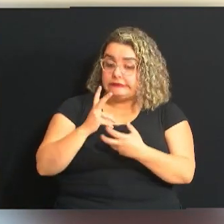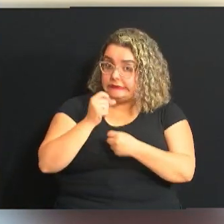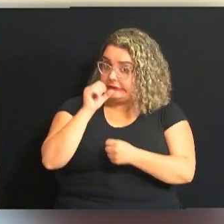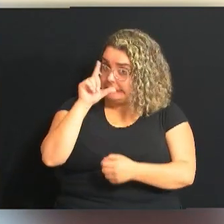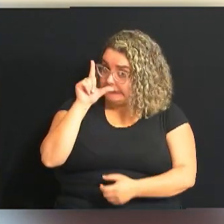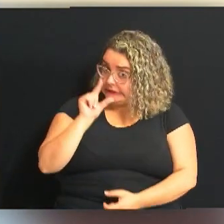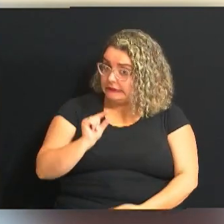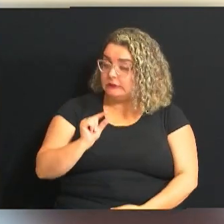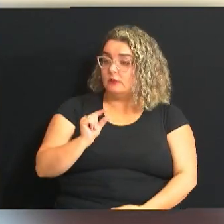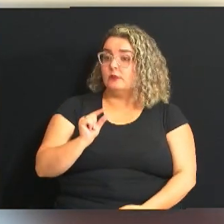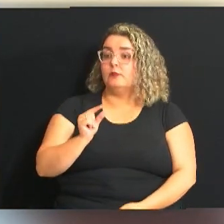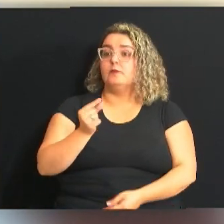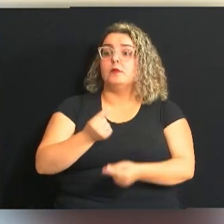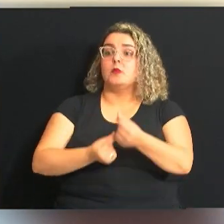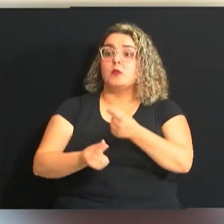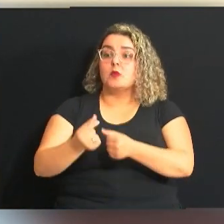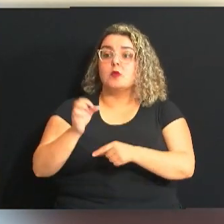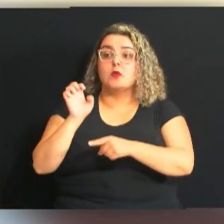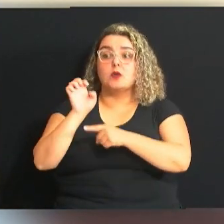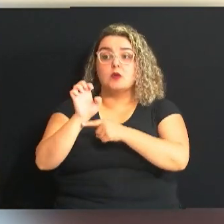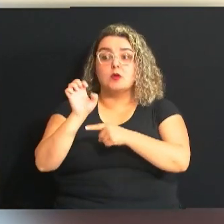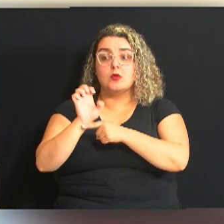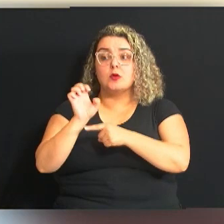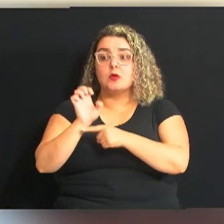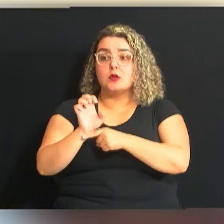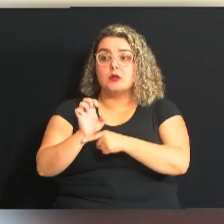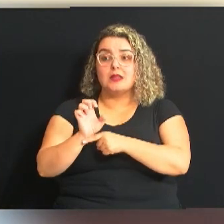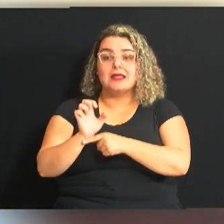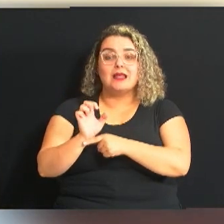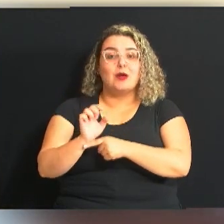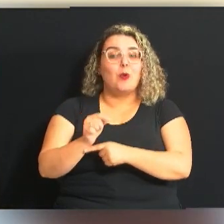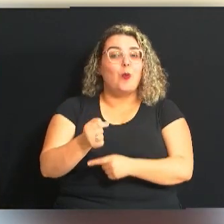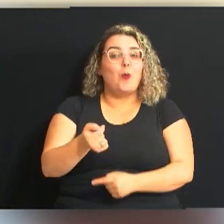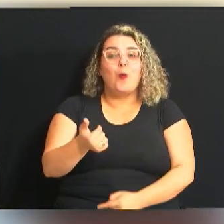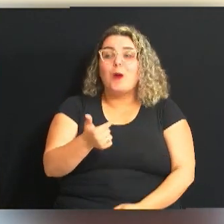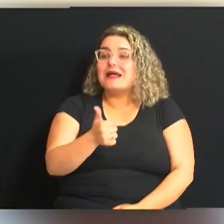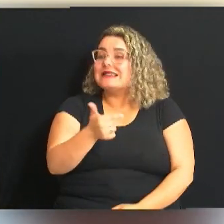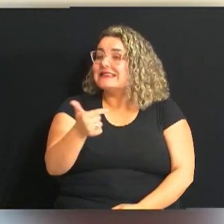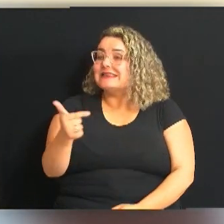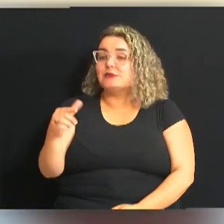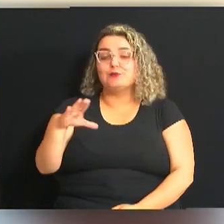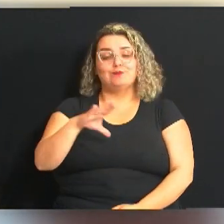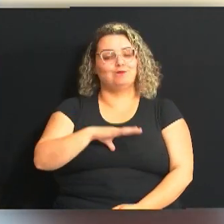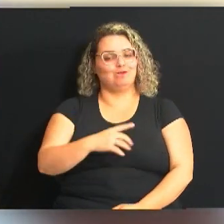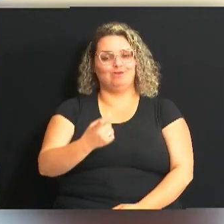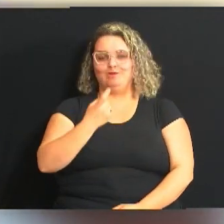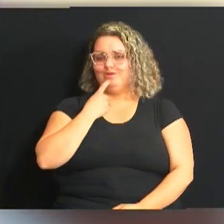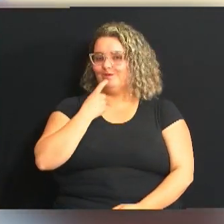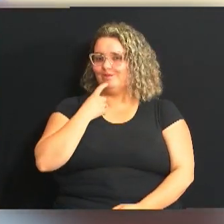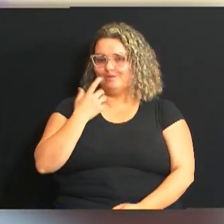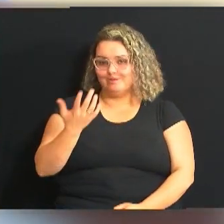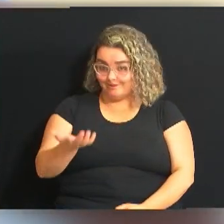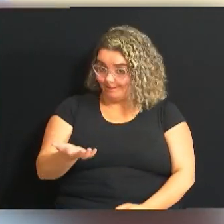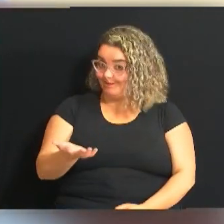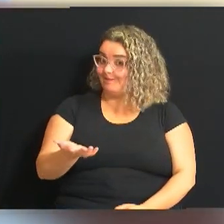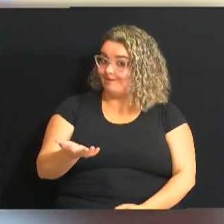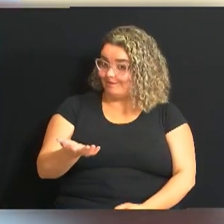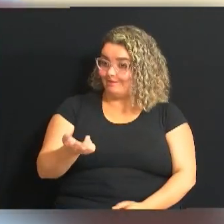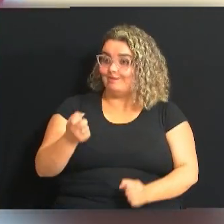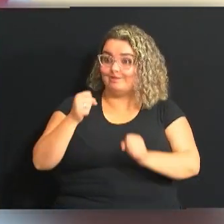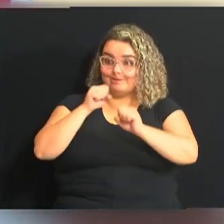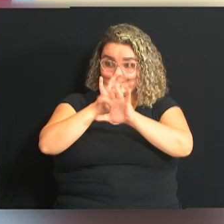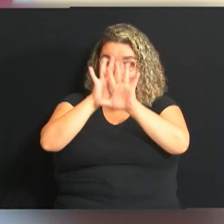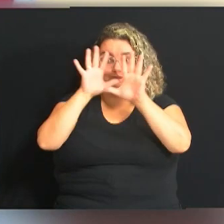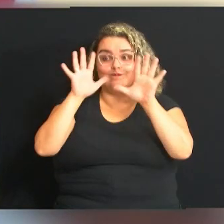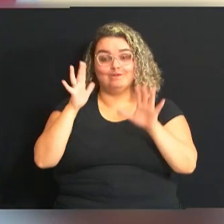o dinheiro estadual praticamente inexiste no município de Campinas. Então, isso claramente eu acho que é